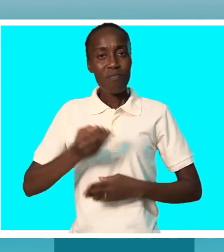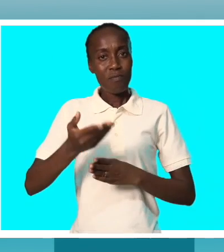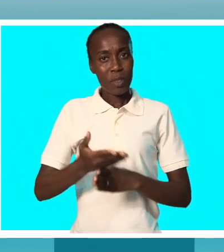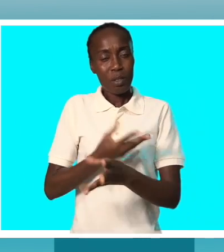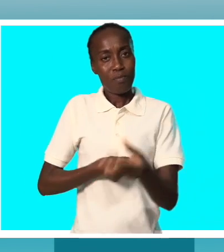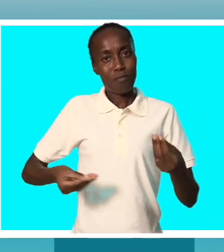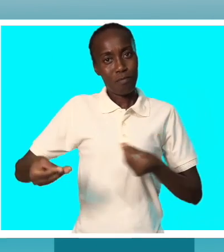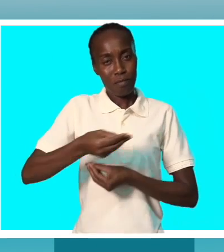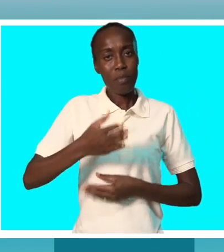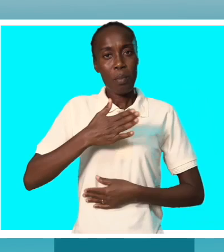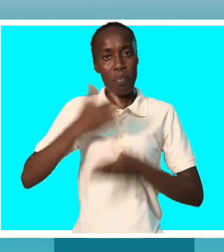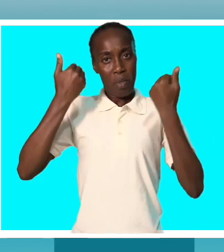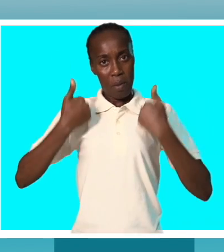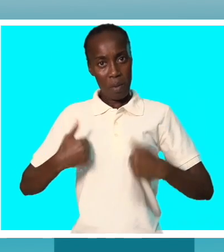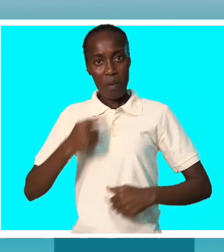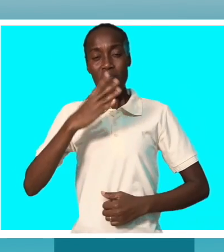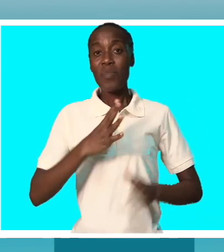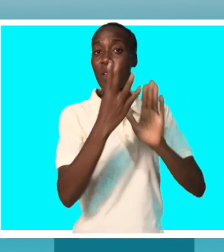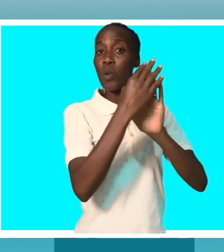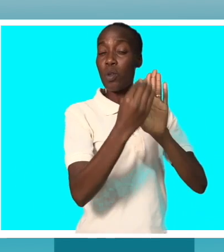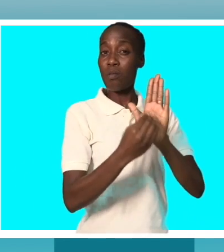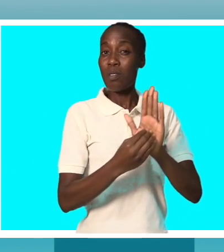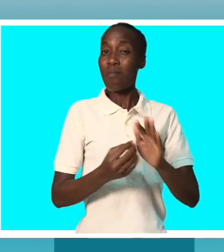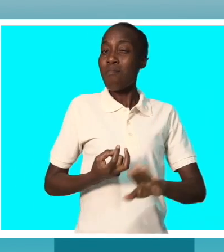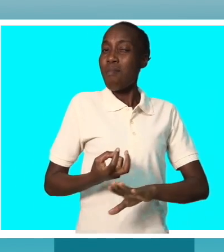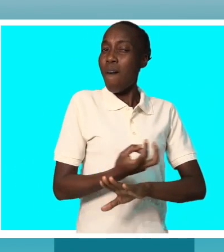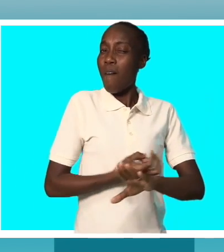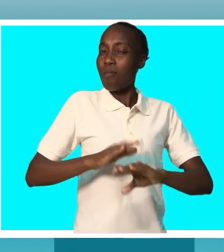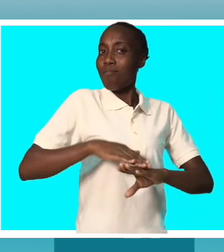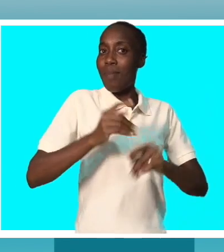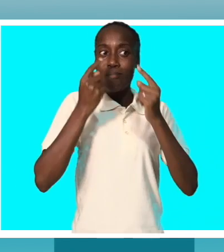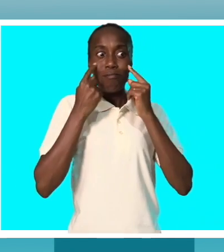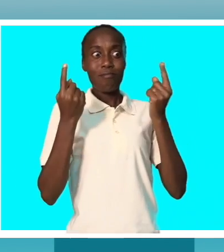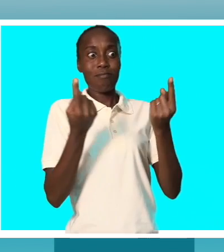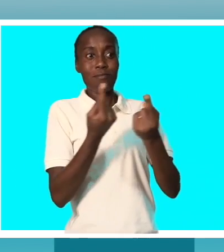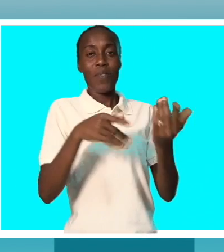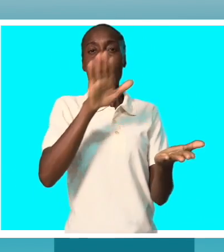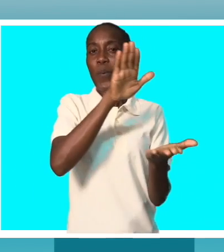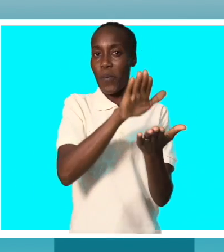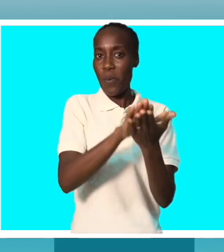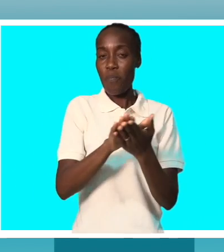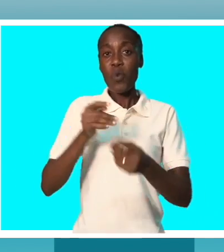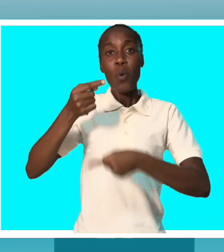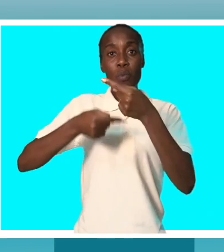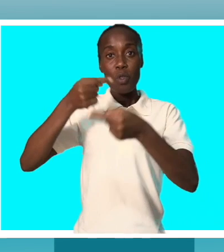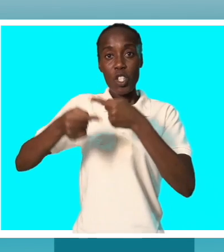permitem, gostava de partilhar uma reflexão muito pessoal, que resulta de várias horas de observação no terreno.